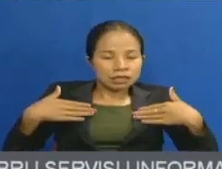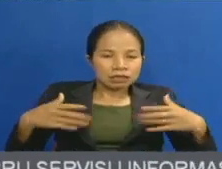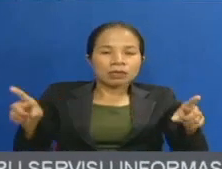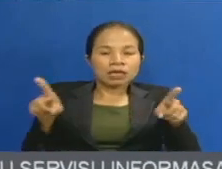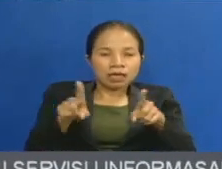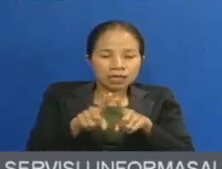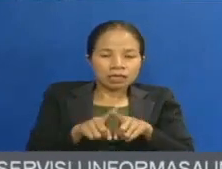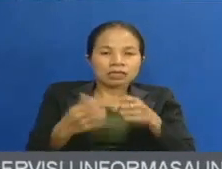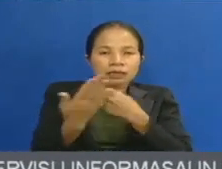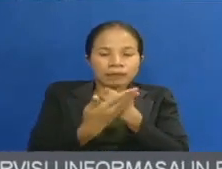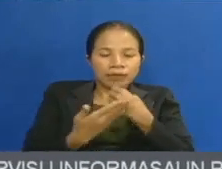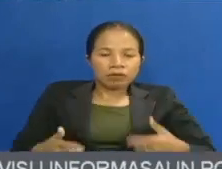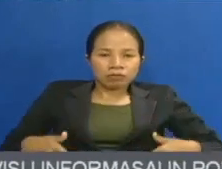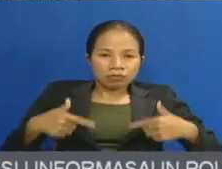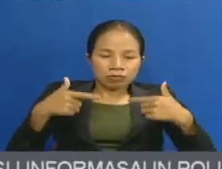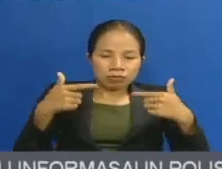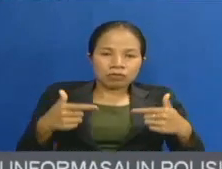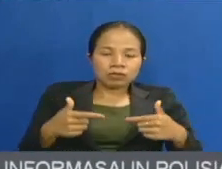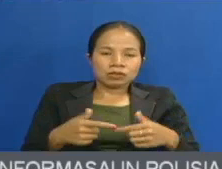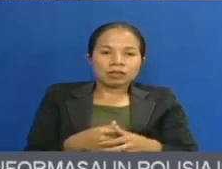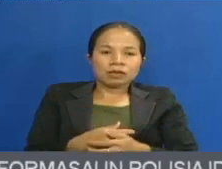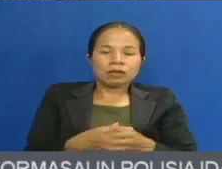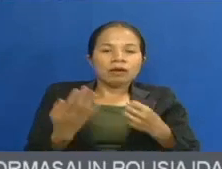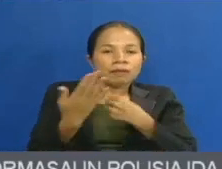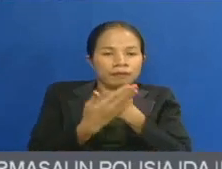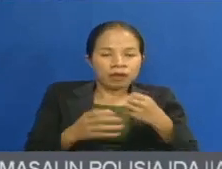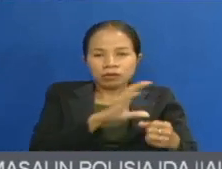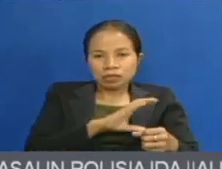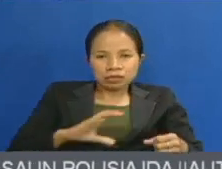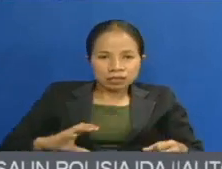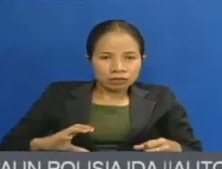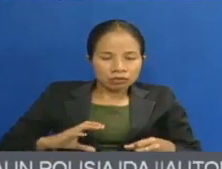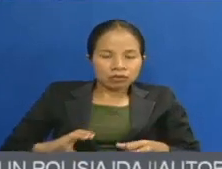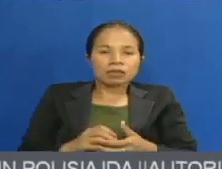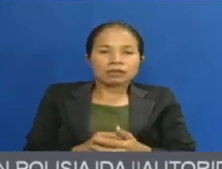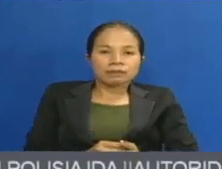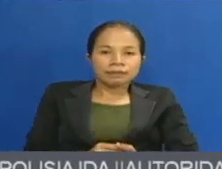moris. Pão, Cristo e Danabê, maka